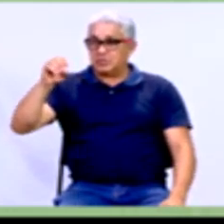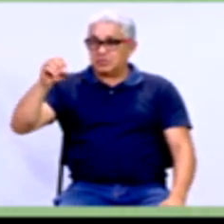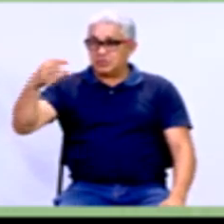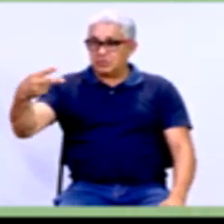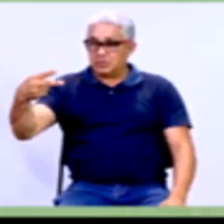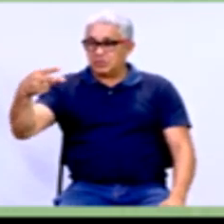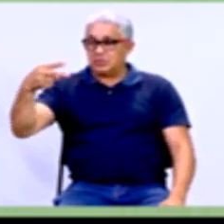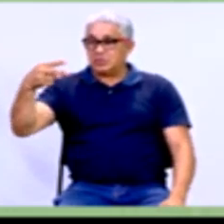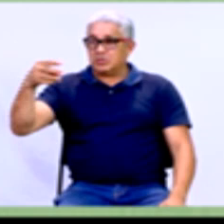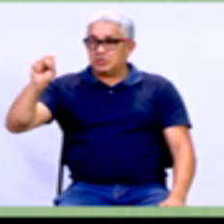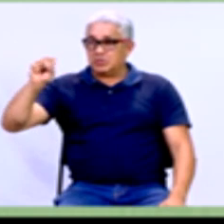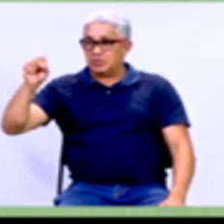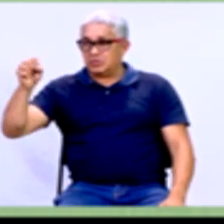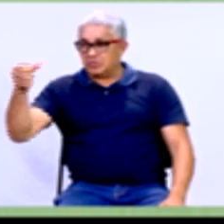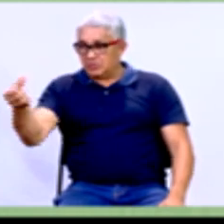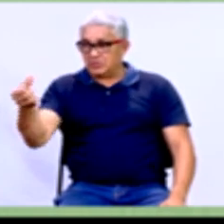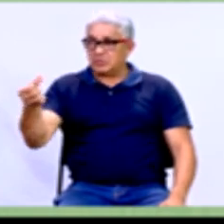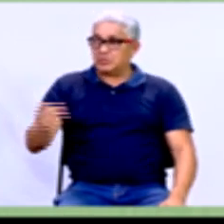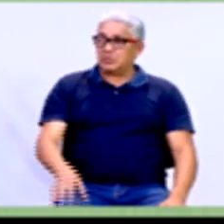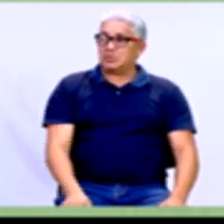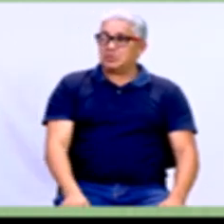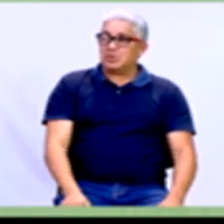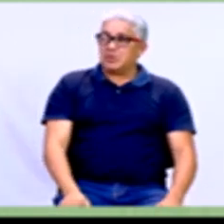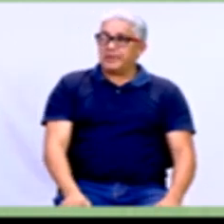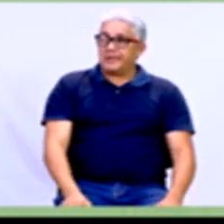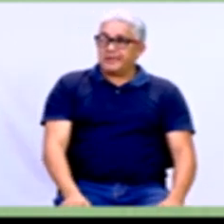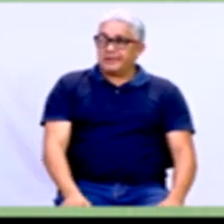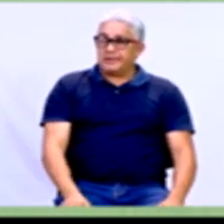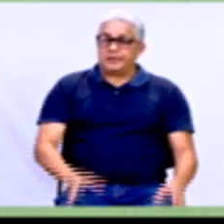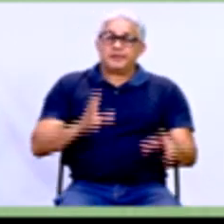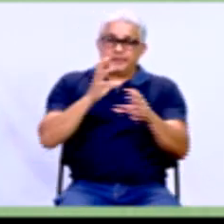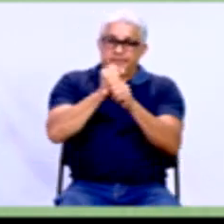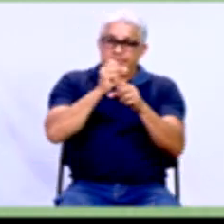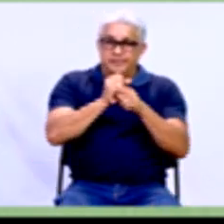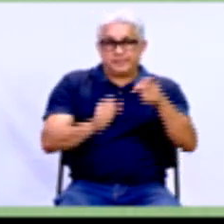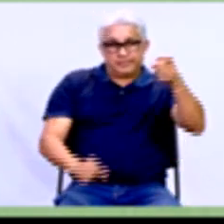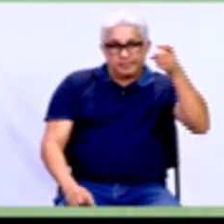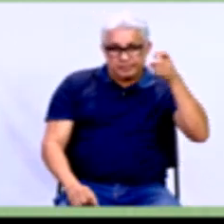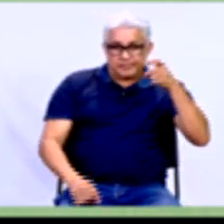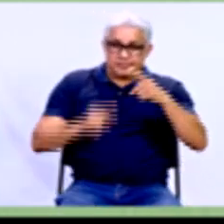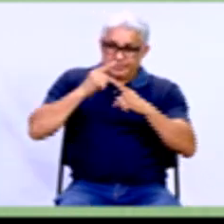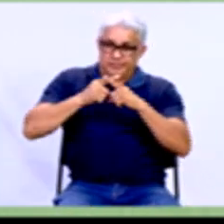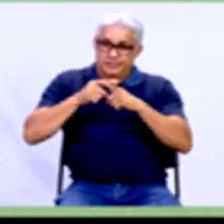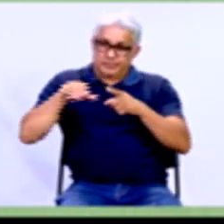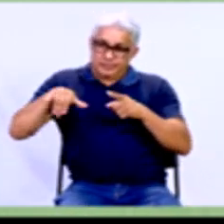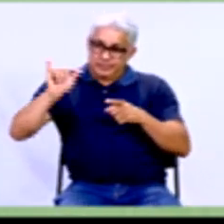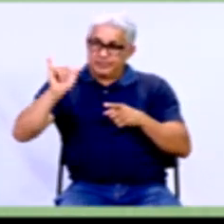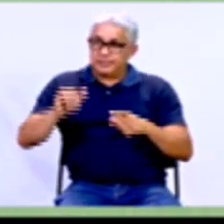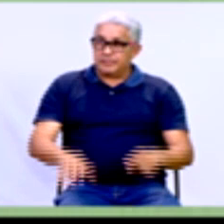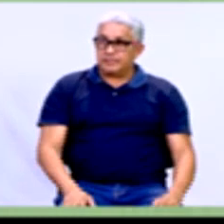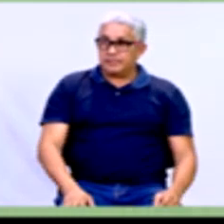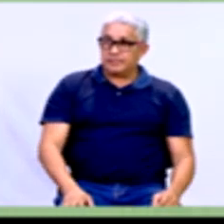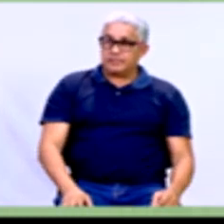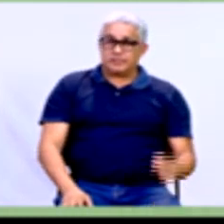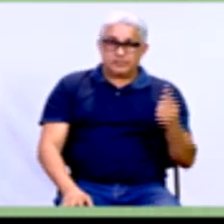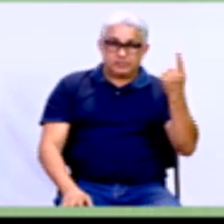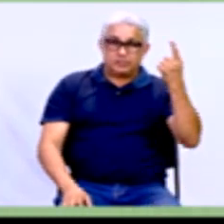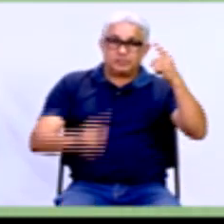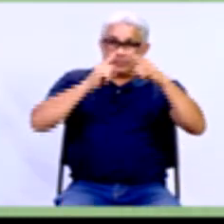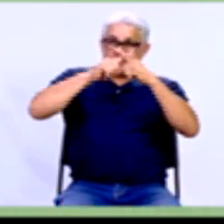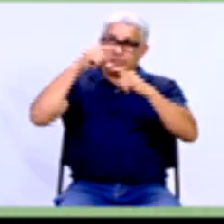2,0286. Próximo passo, a gente vai calcular X vezes Y. Então, vai ficar 1 vezes